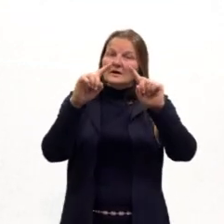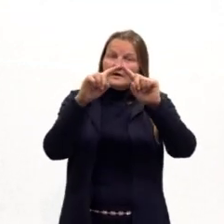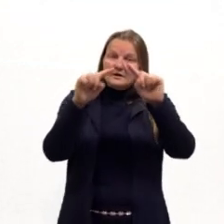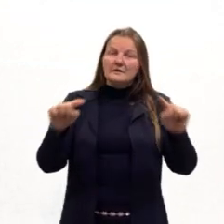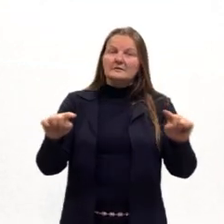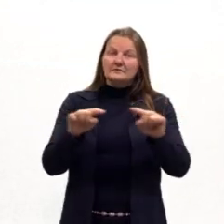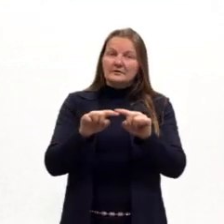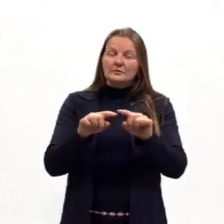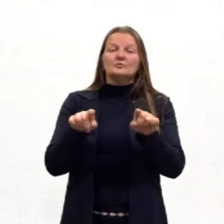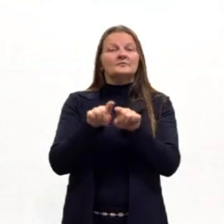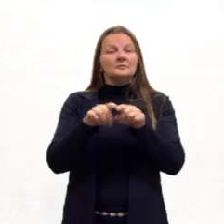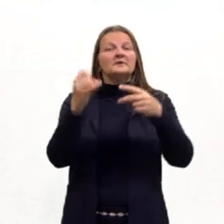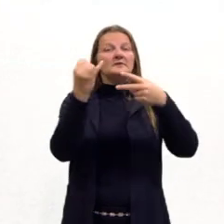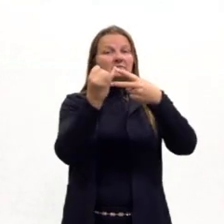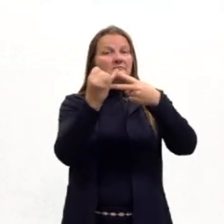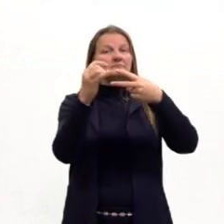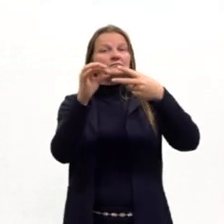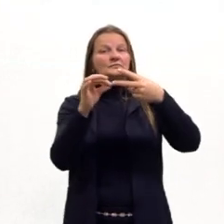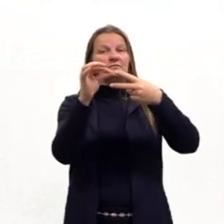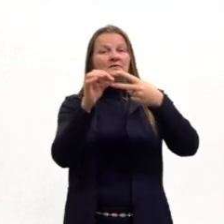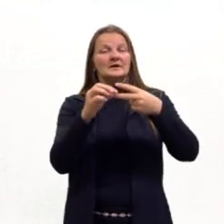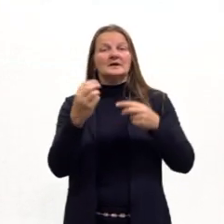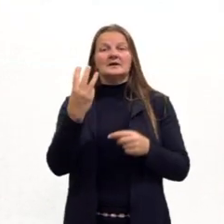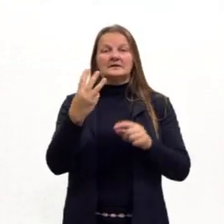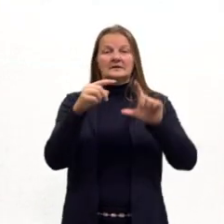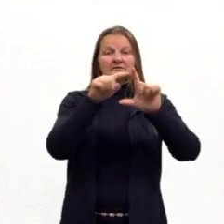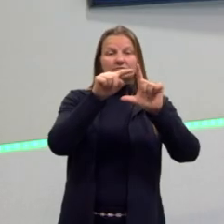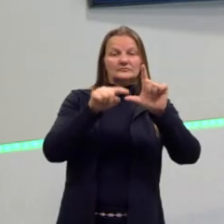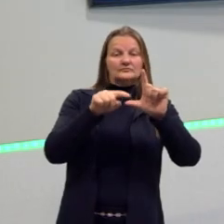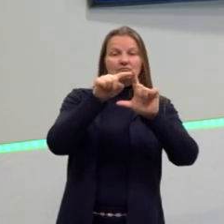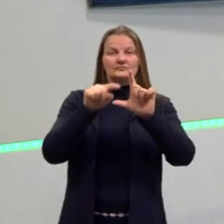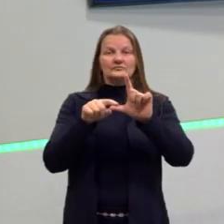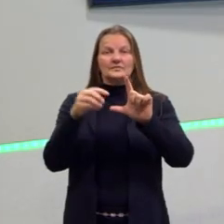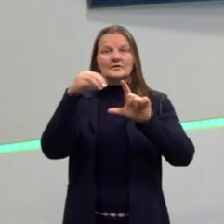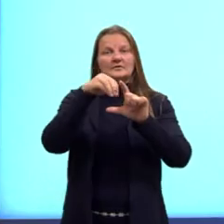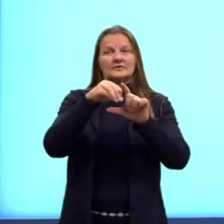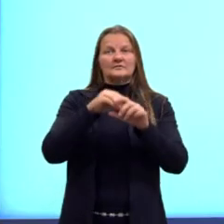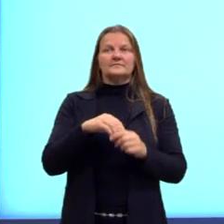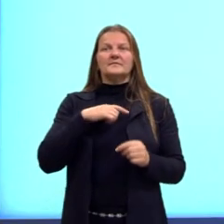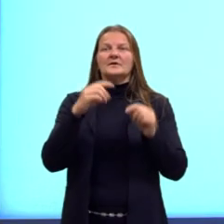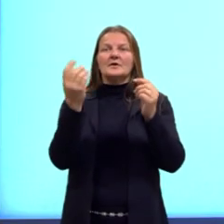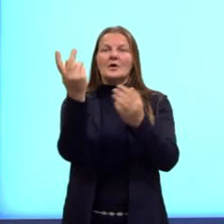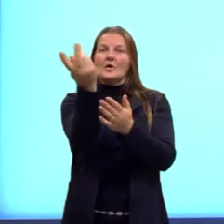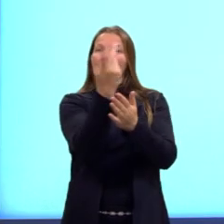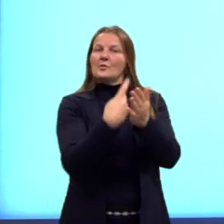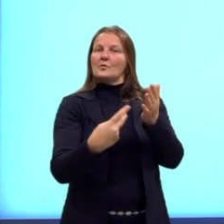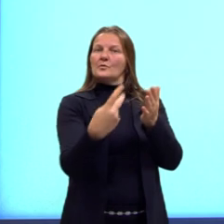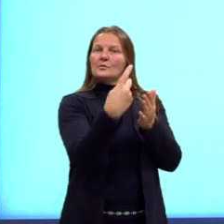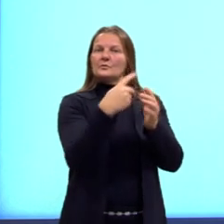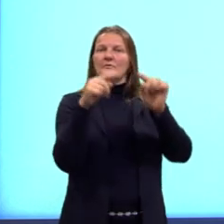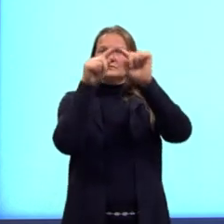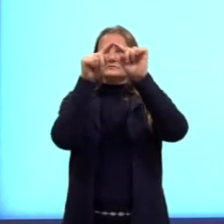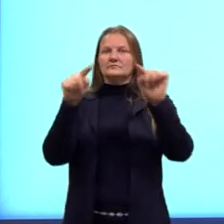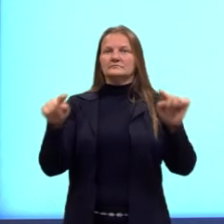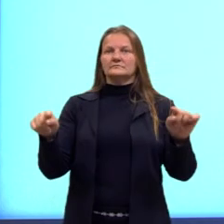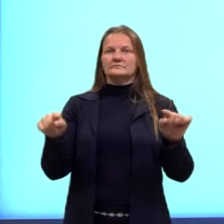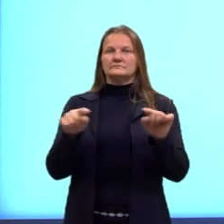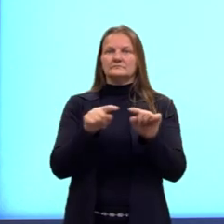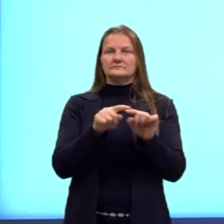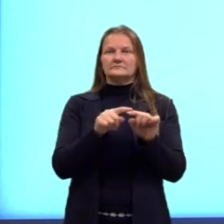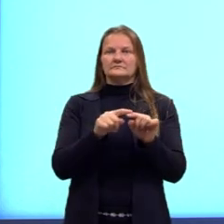por três lados e três ângulos internos Aqui nós temos a imagem do triângulo abc